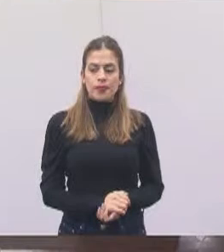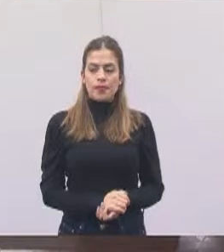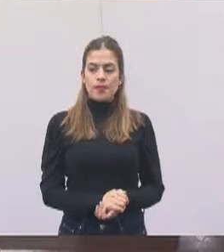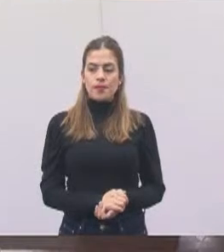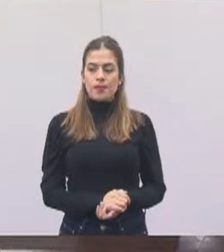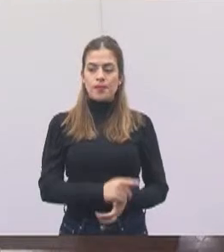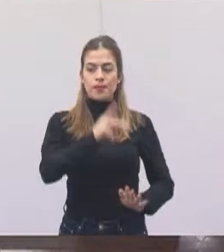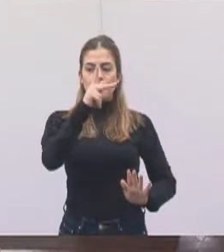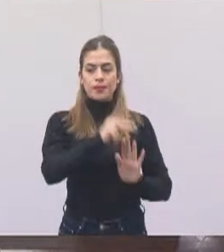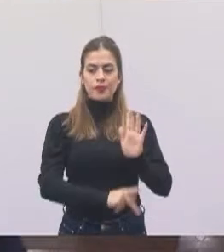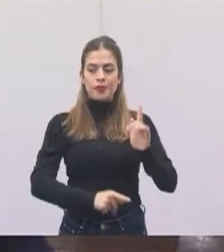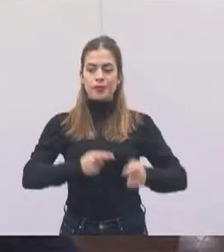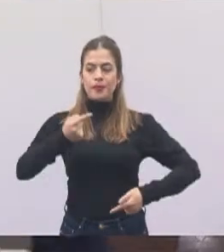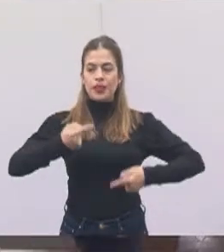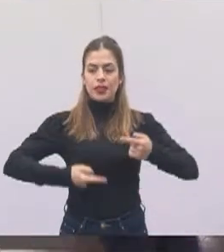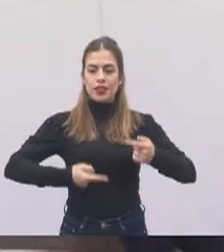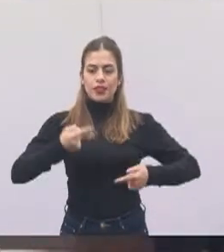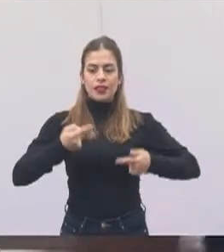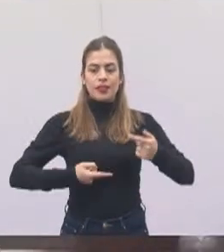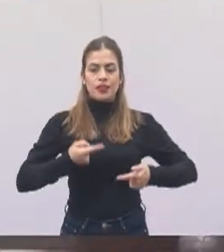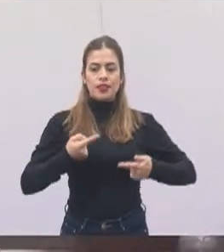O projeto continua em discussão.